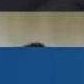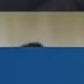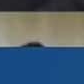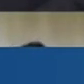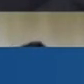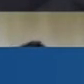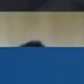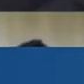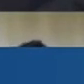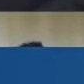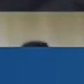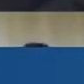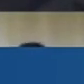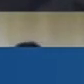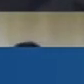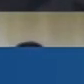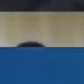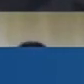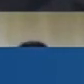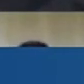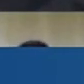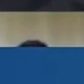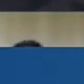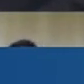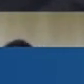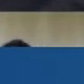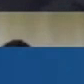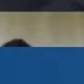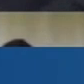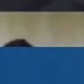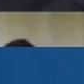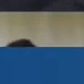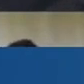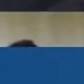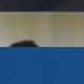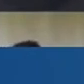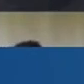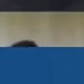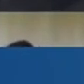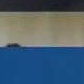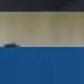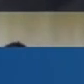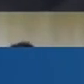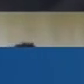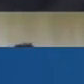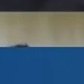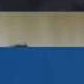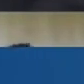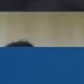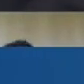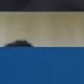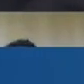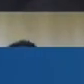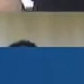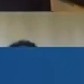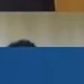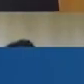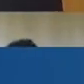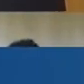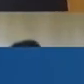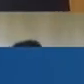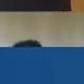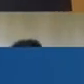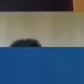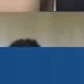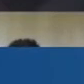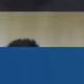porque, evidentemente, são diligências que ainda ocorrerão. Mas, obviamente, Em